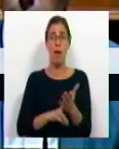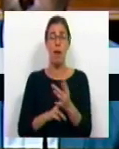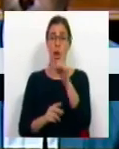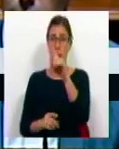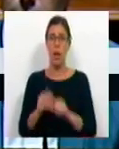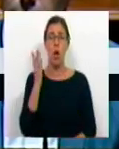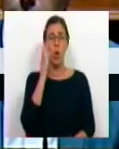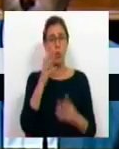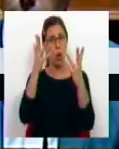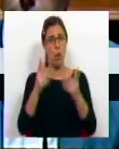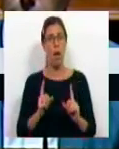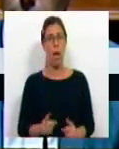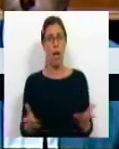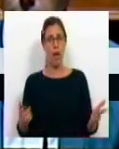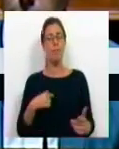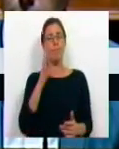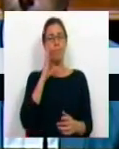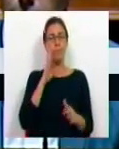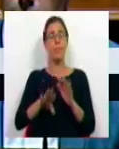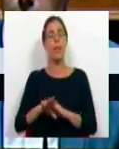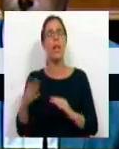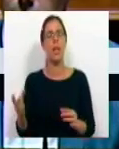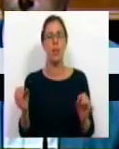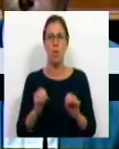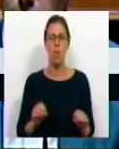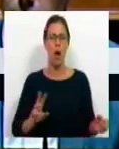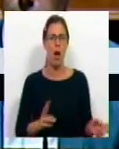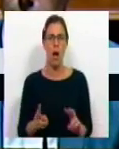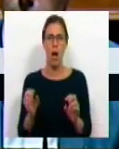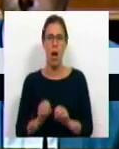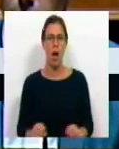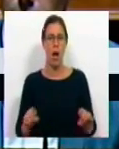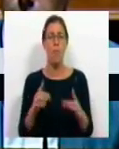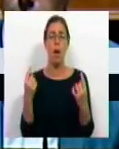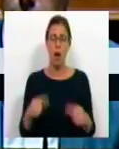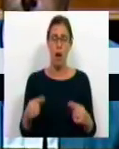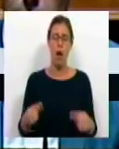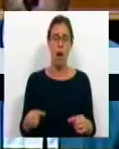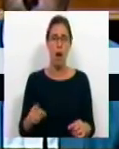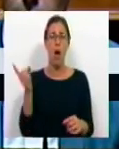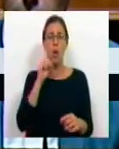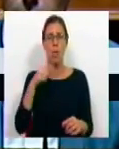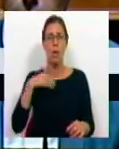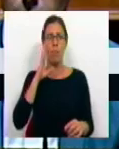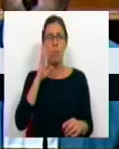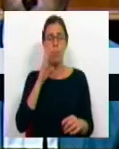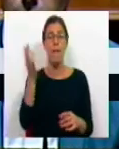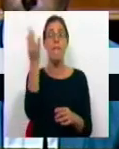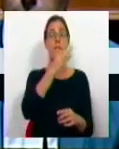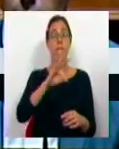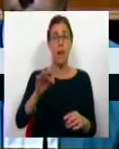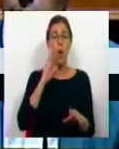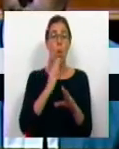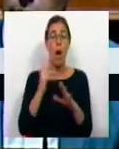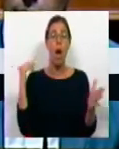realidade dos números orçamentais. Nós sabemos que a direita não tem alternativa, mas ela existe. E no dia em que sabemos que a França passou